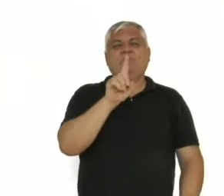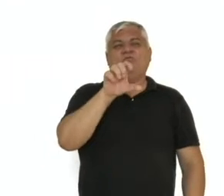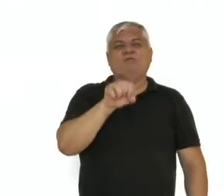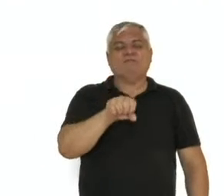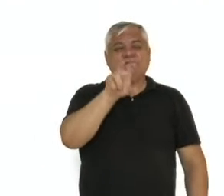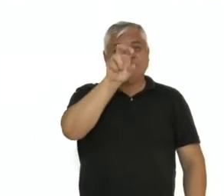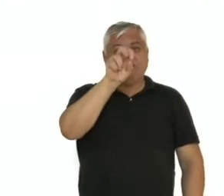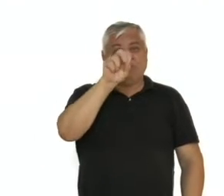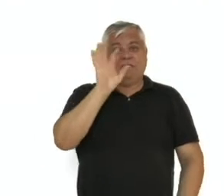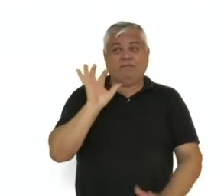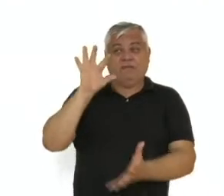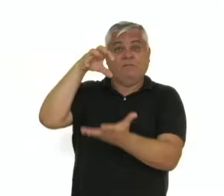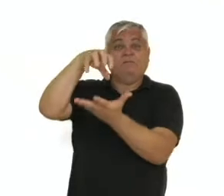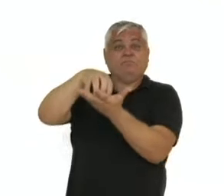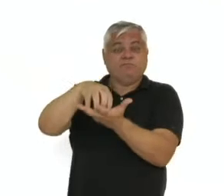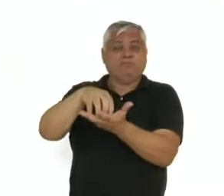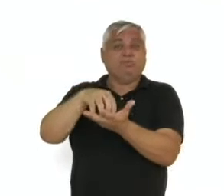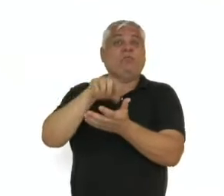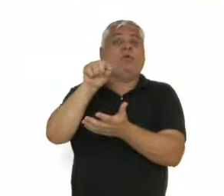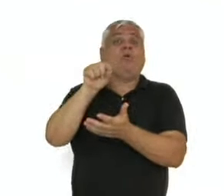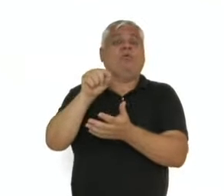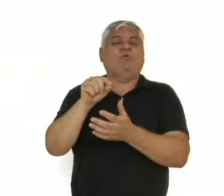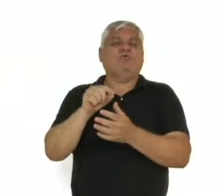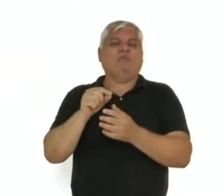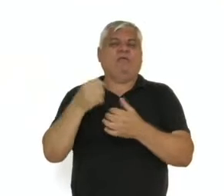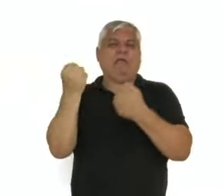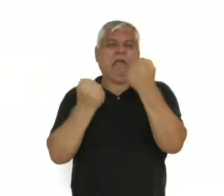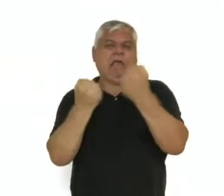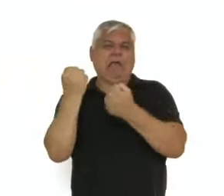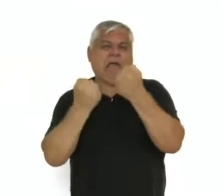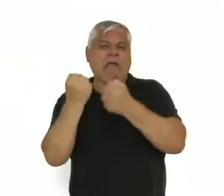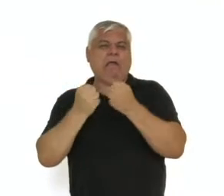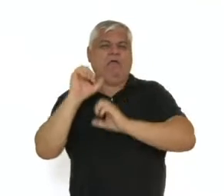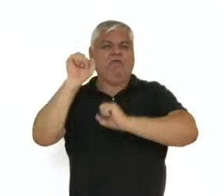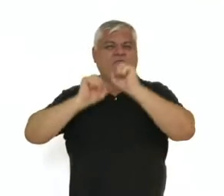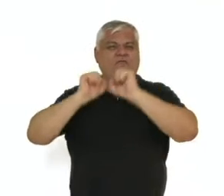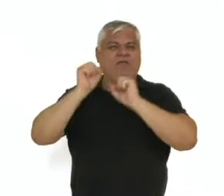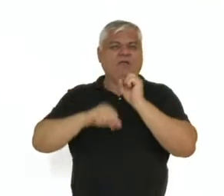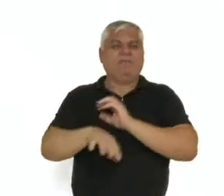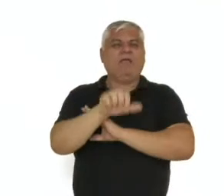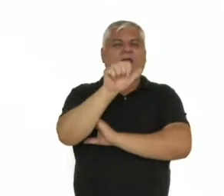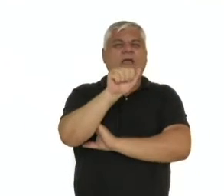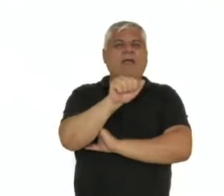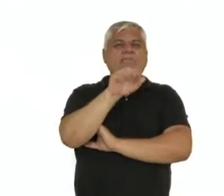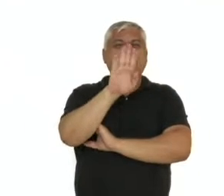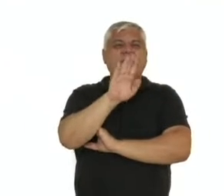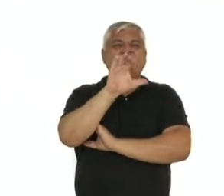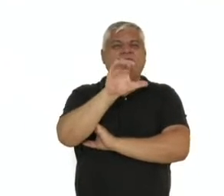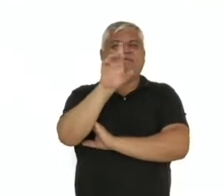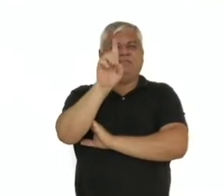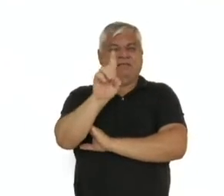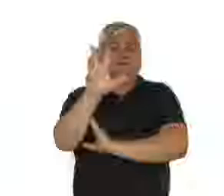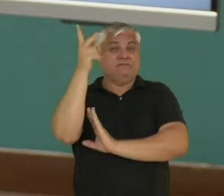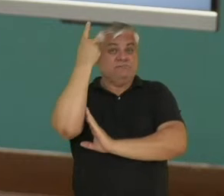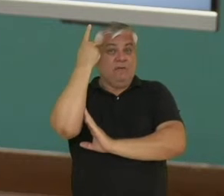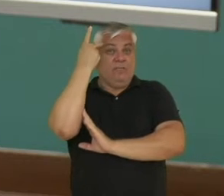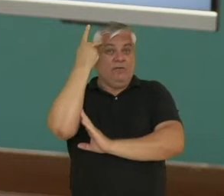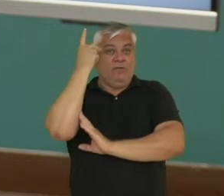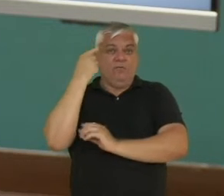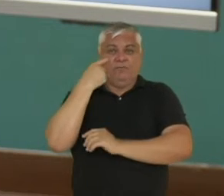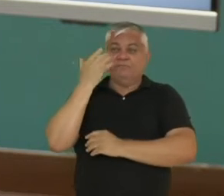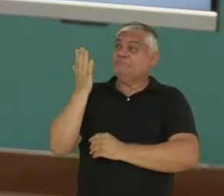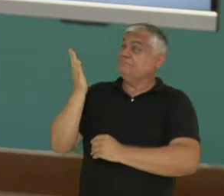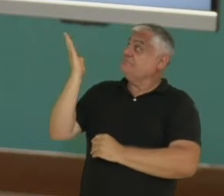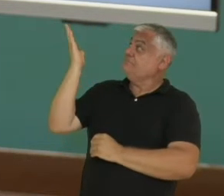uma instalação muito forte de indústrias automobilísticas na região do chamado ABCD Paulista. Então temos um mapa aqui mostrando